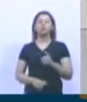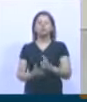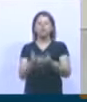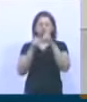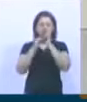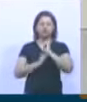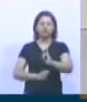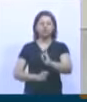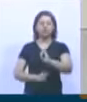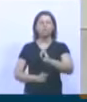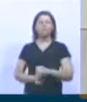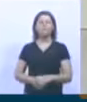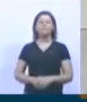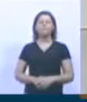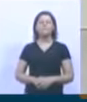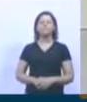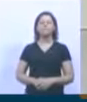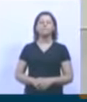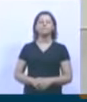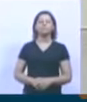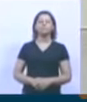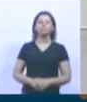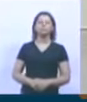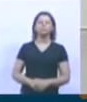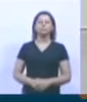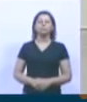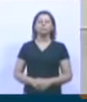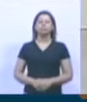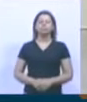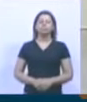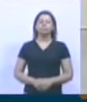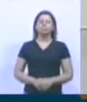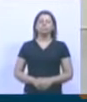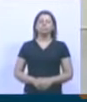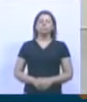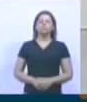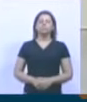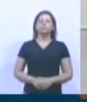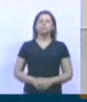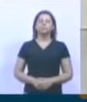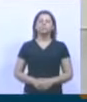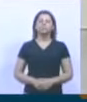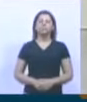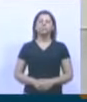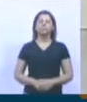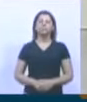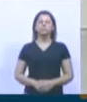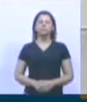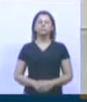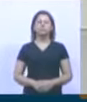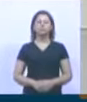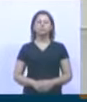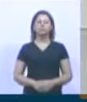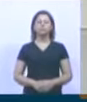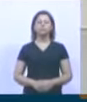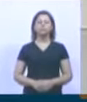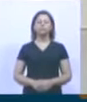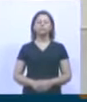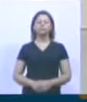uma coisa. That the moment I made a good and sincere confession of my whole